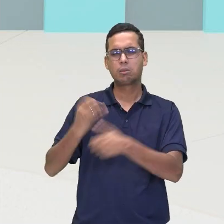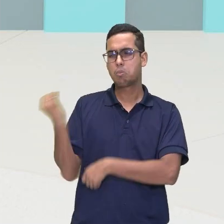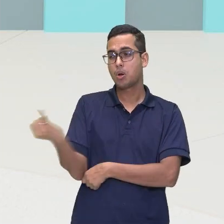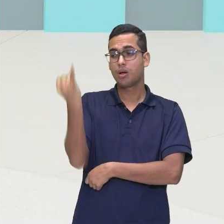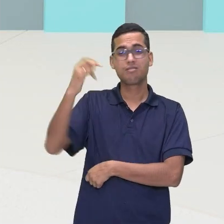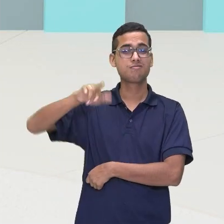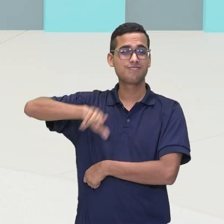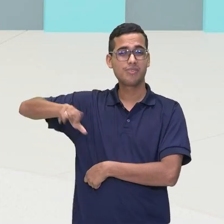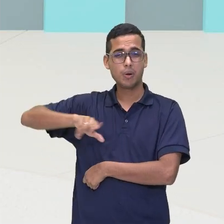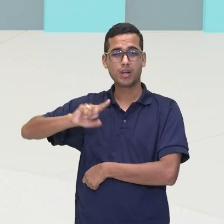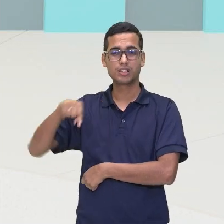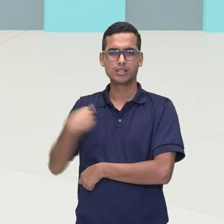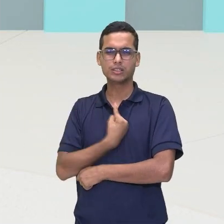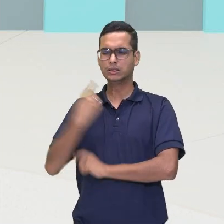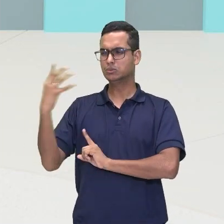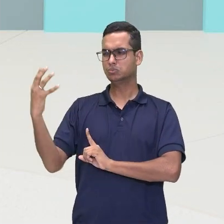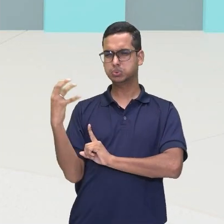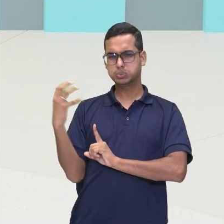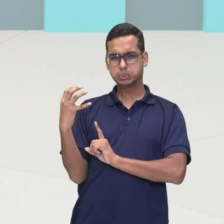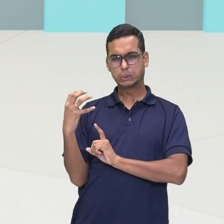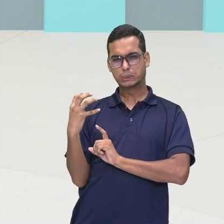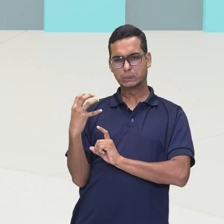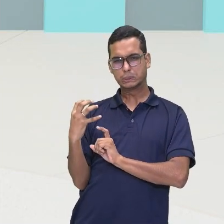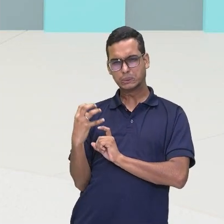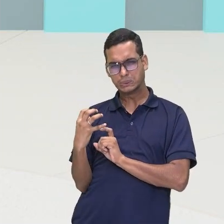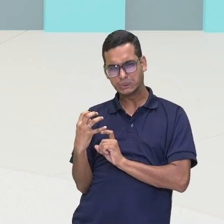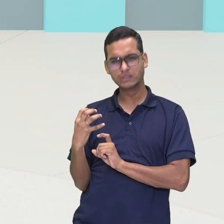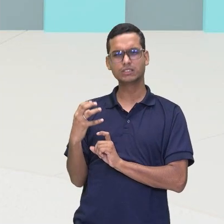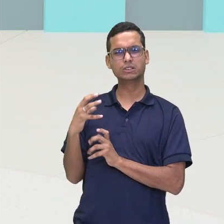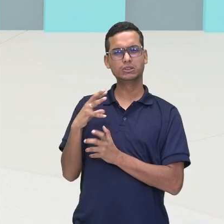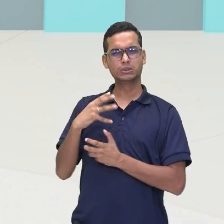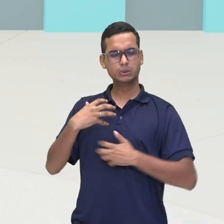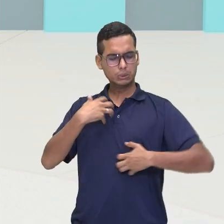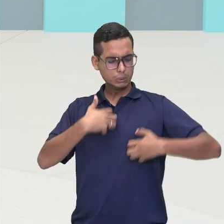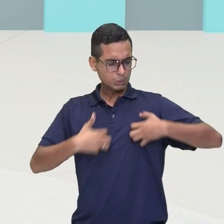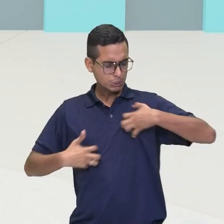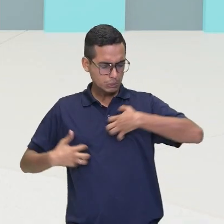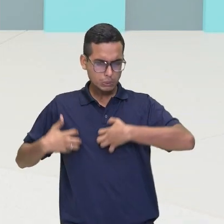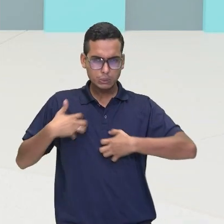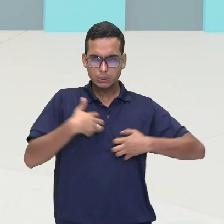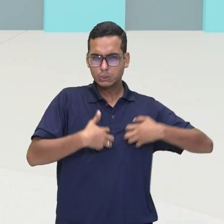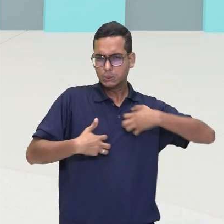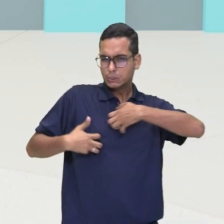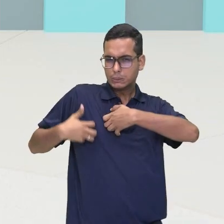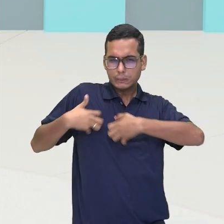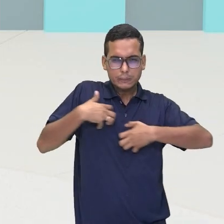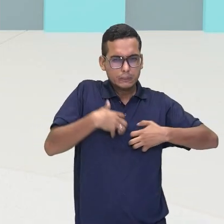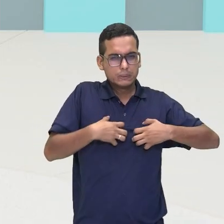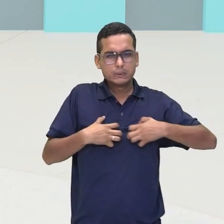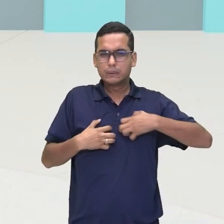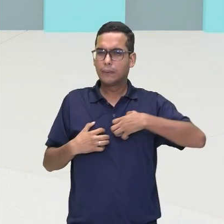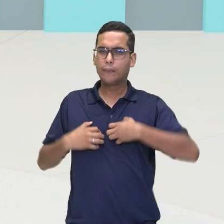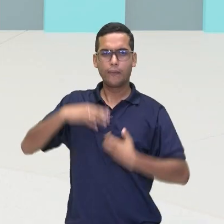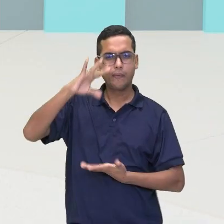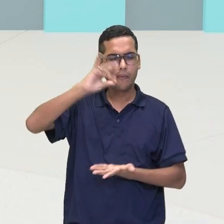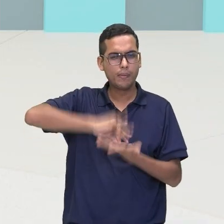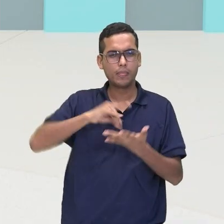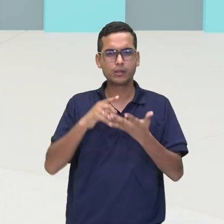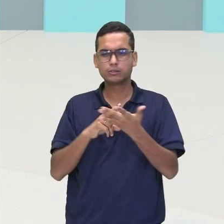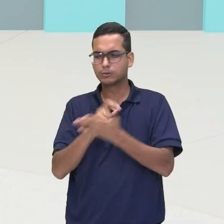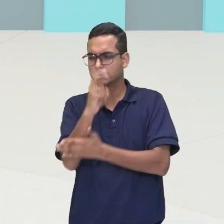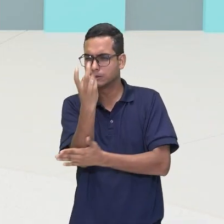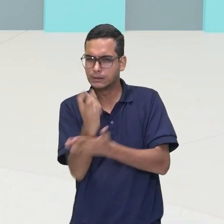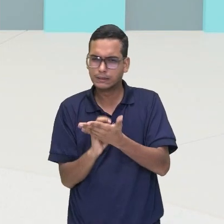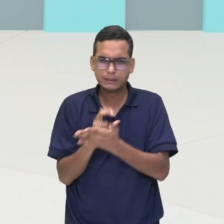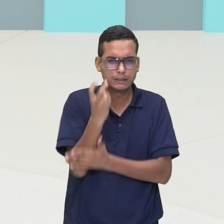vão nos machucando, que vão nos deixando inchados, a um ponto de ir